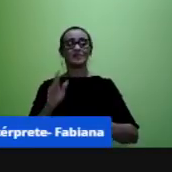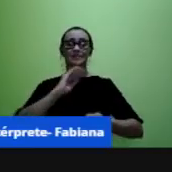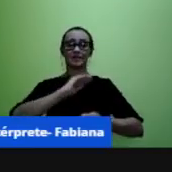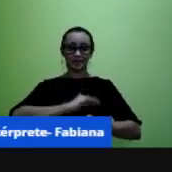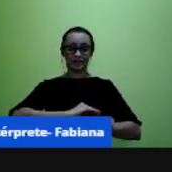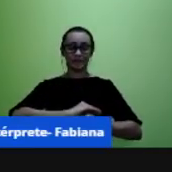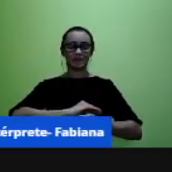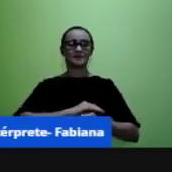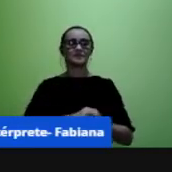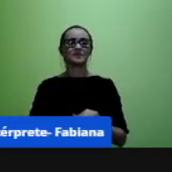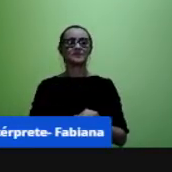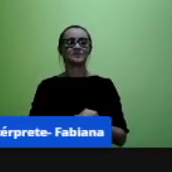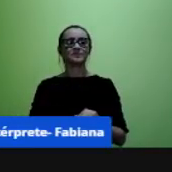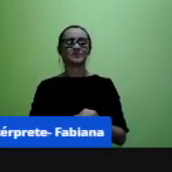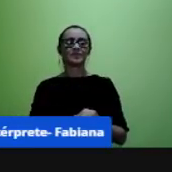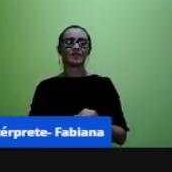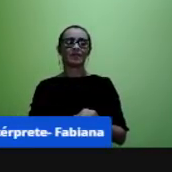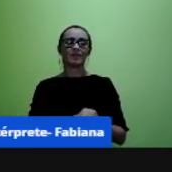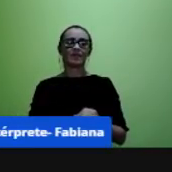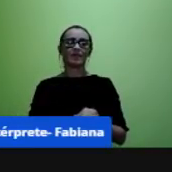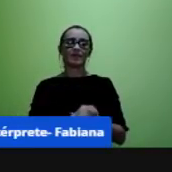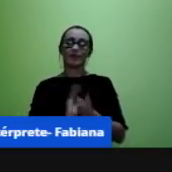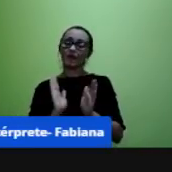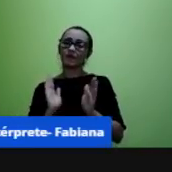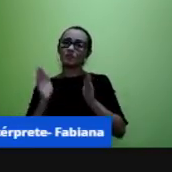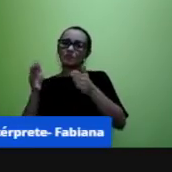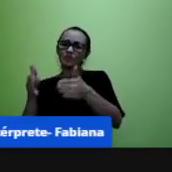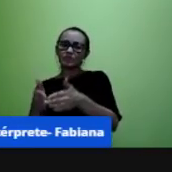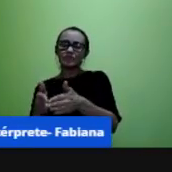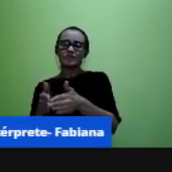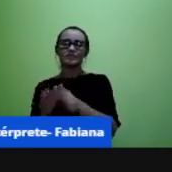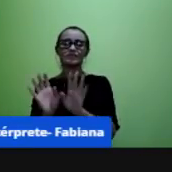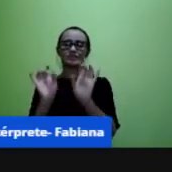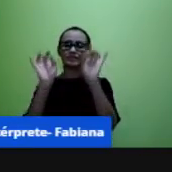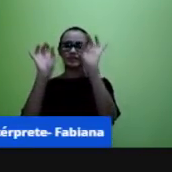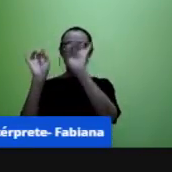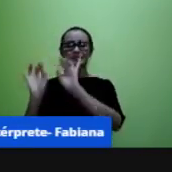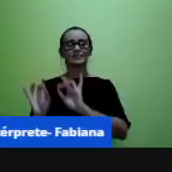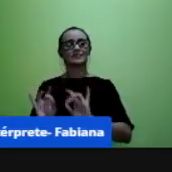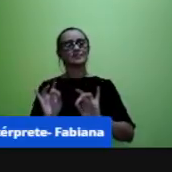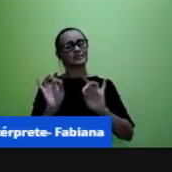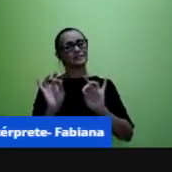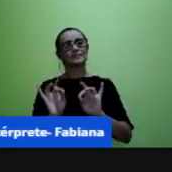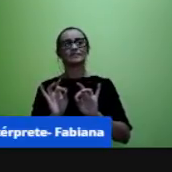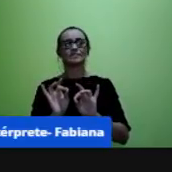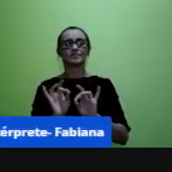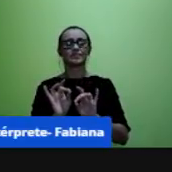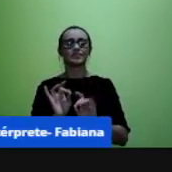ensino. E os objetivos específicos no slide seguinte